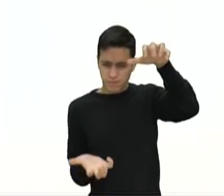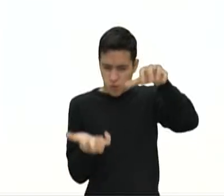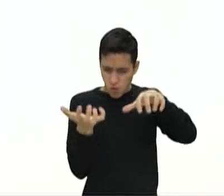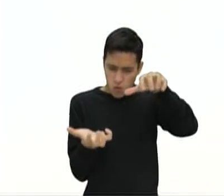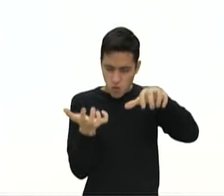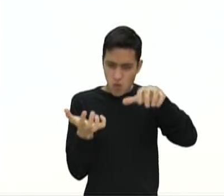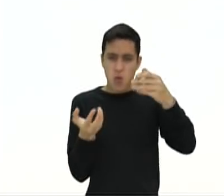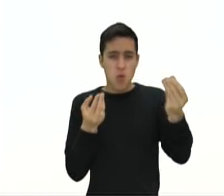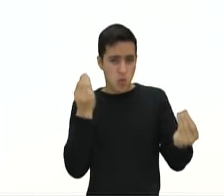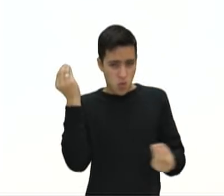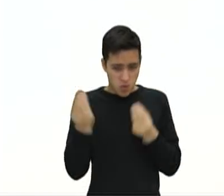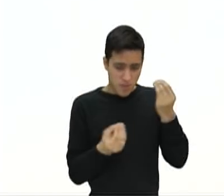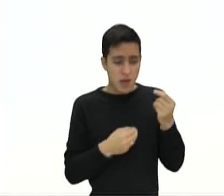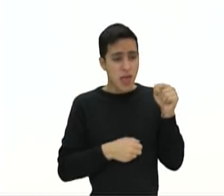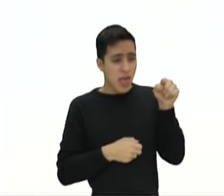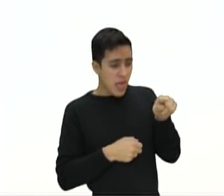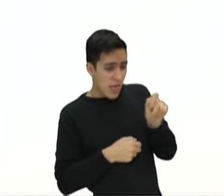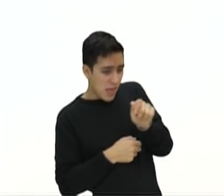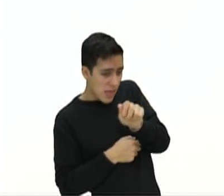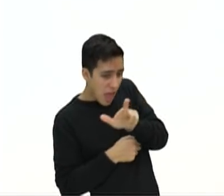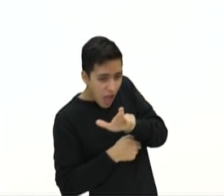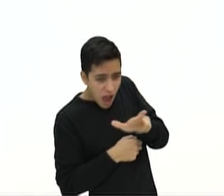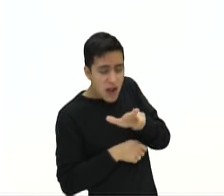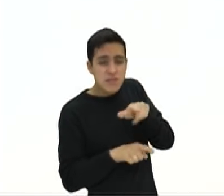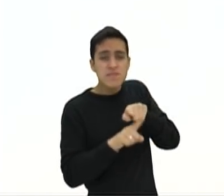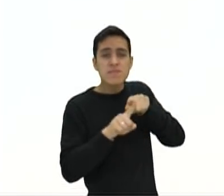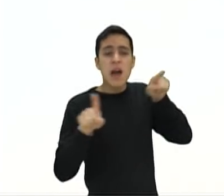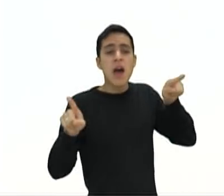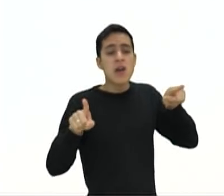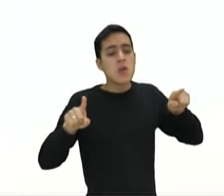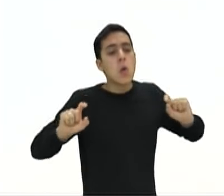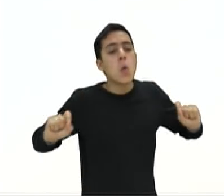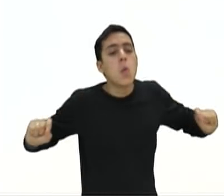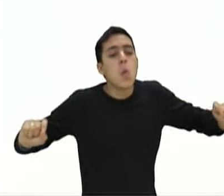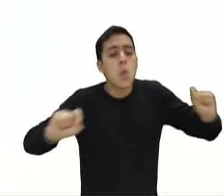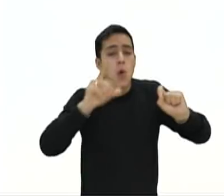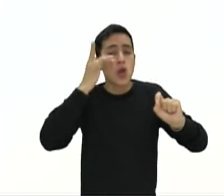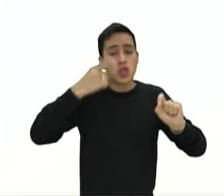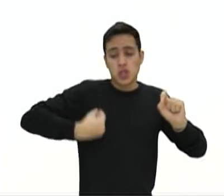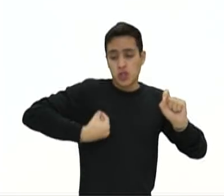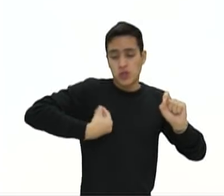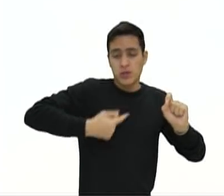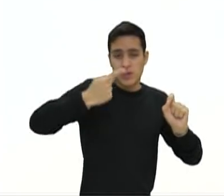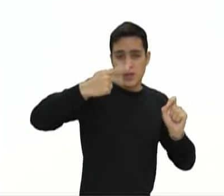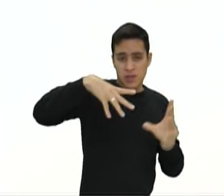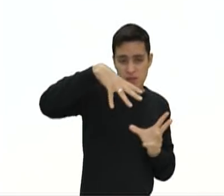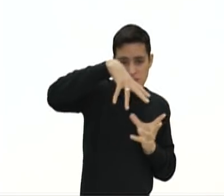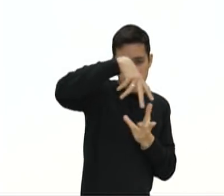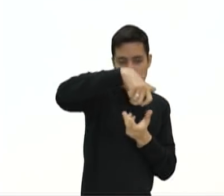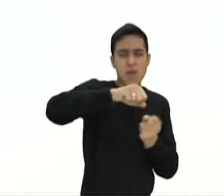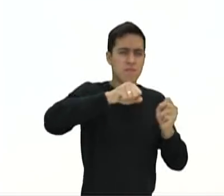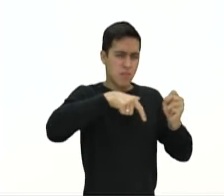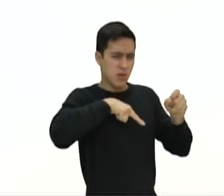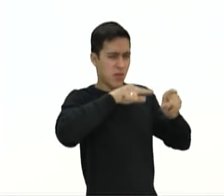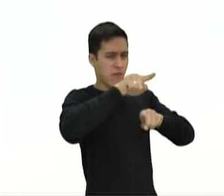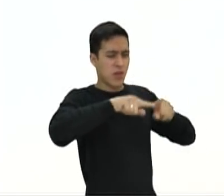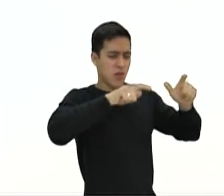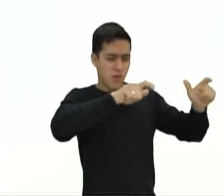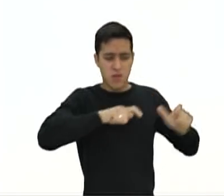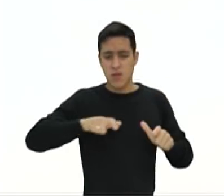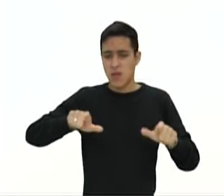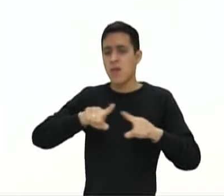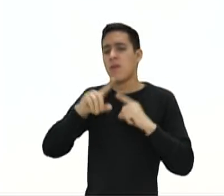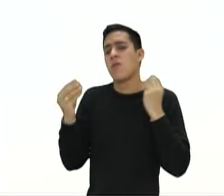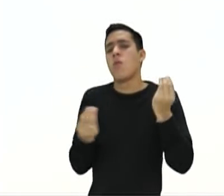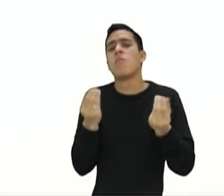a pressão que o ar exerce sobre tudo que existe na superfície terrestre. Varia de um lugar para o outro e a diferença